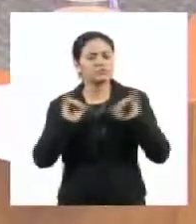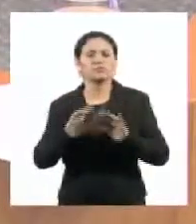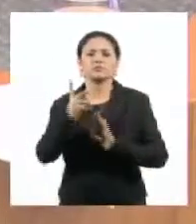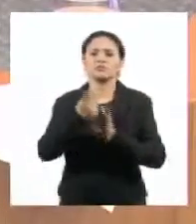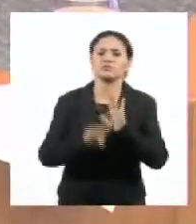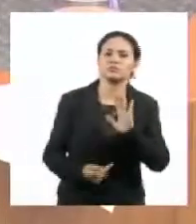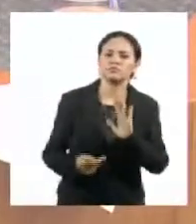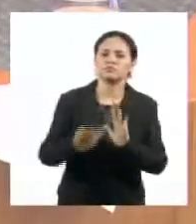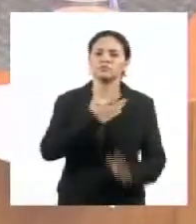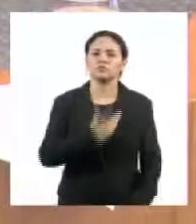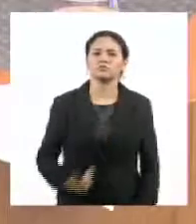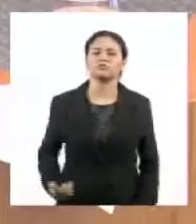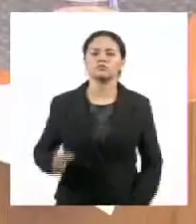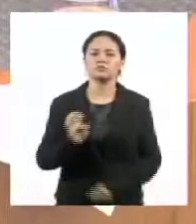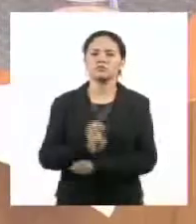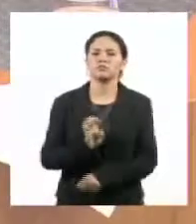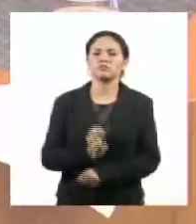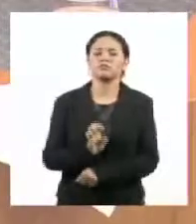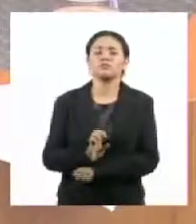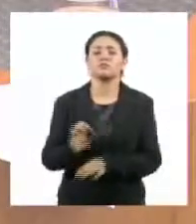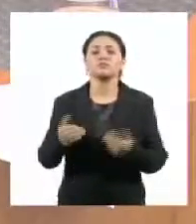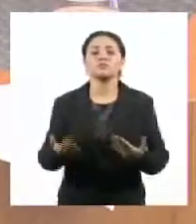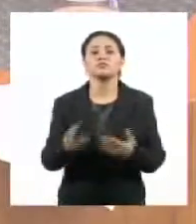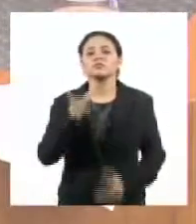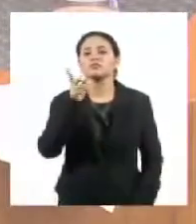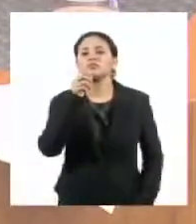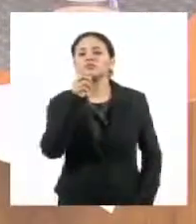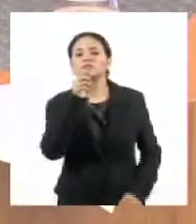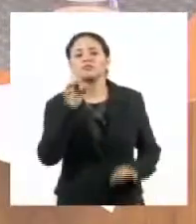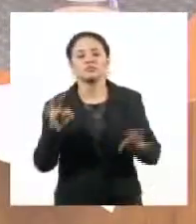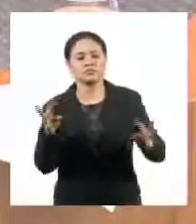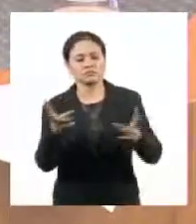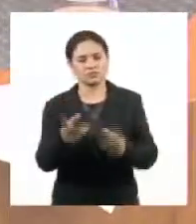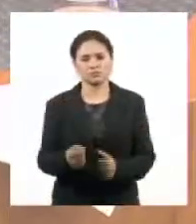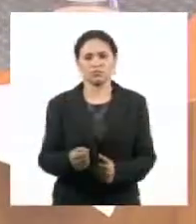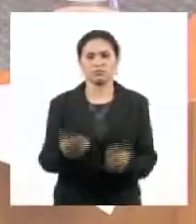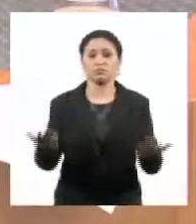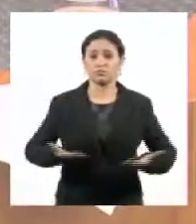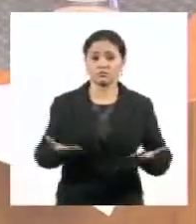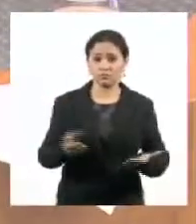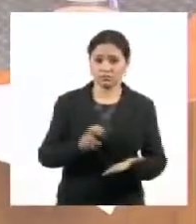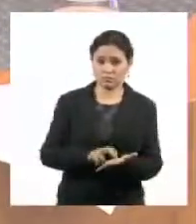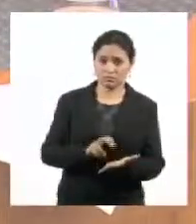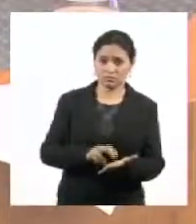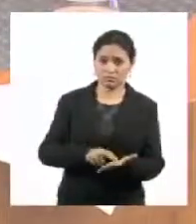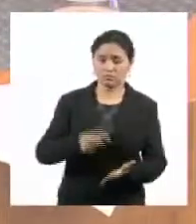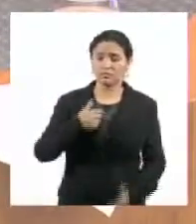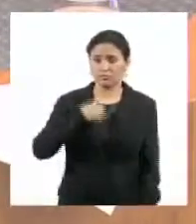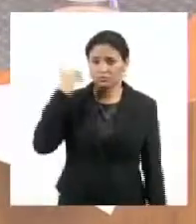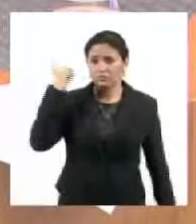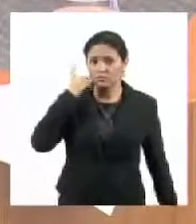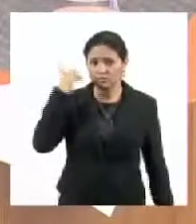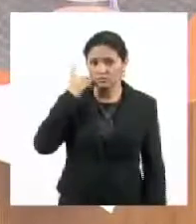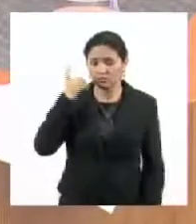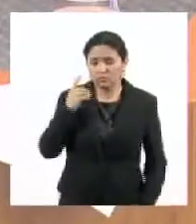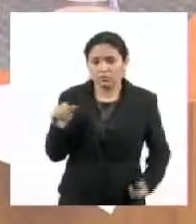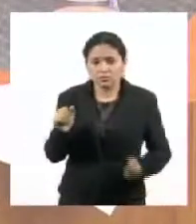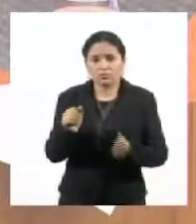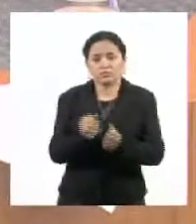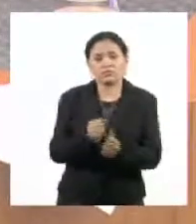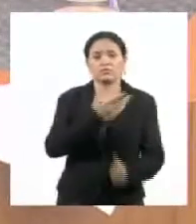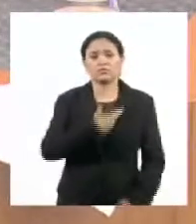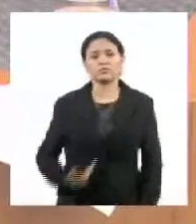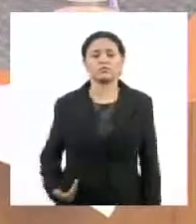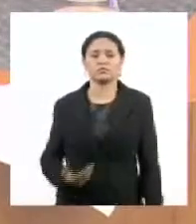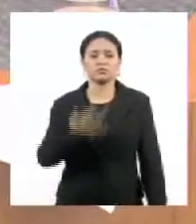governo do estado, que era o projeto Água para Todos. E na manhã de hoje, como deputado da base do governador Flávio Dino, eu peço também a